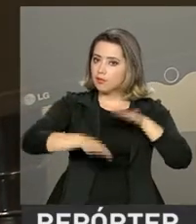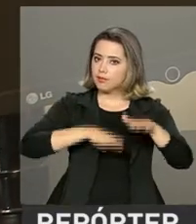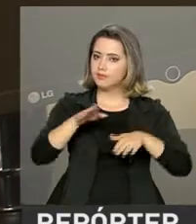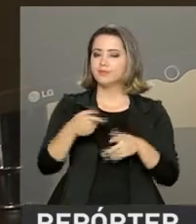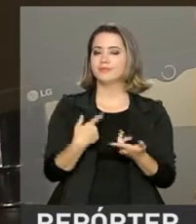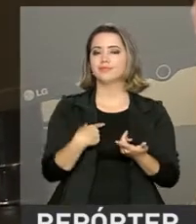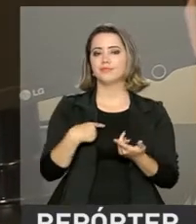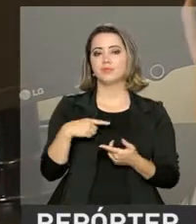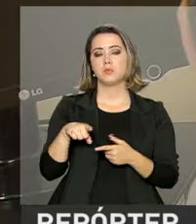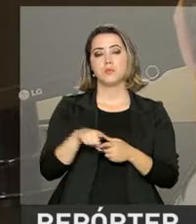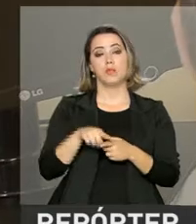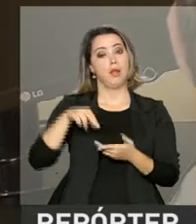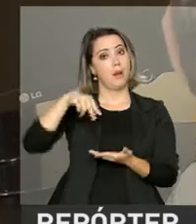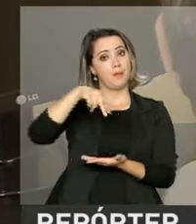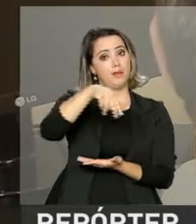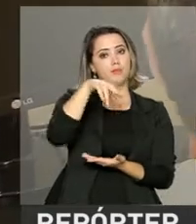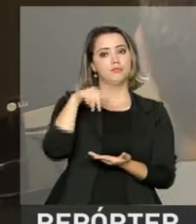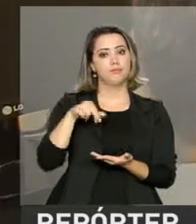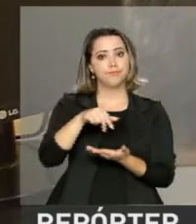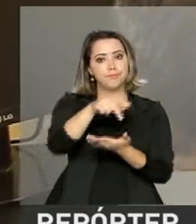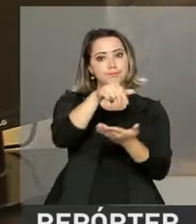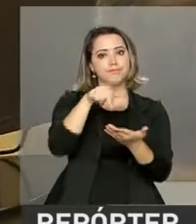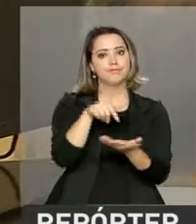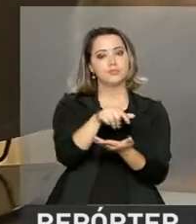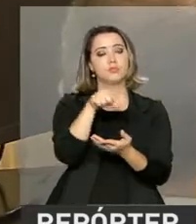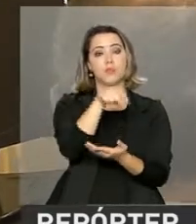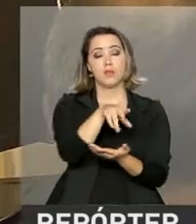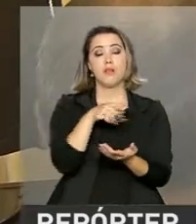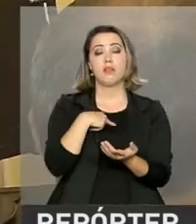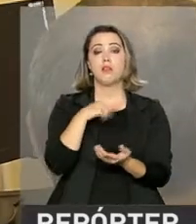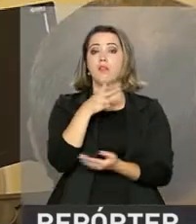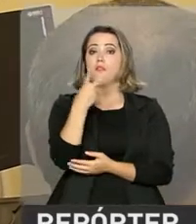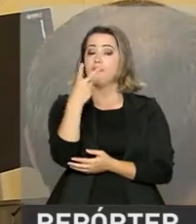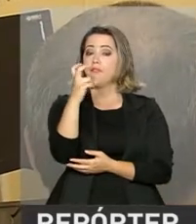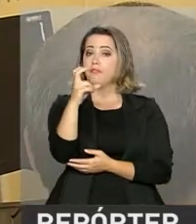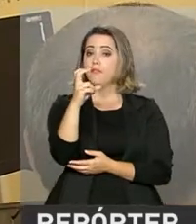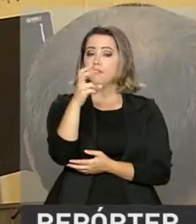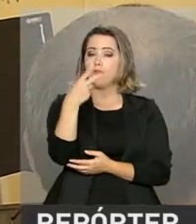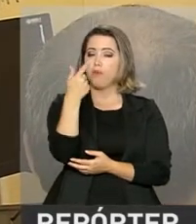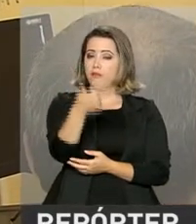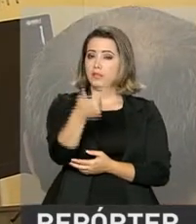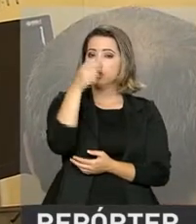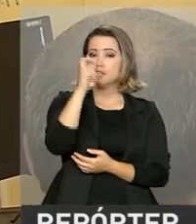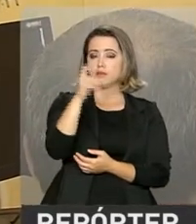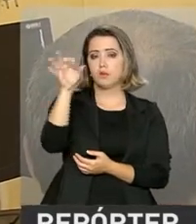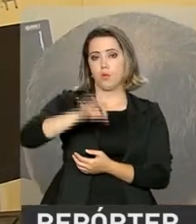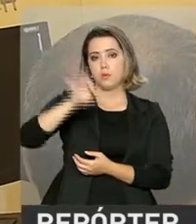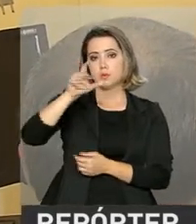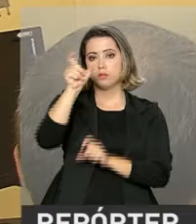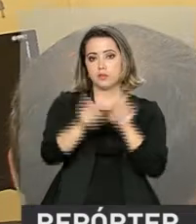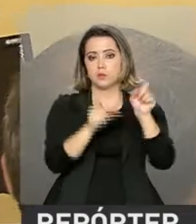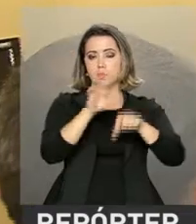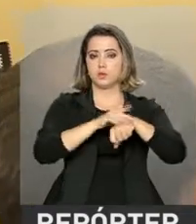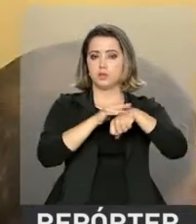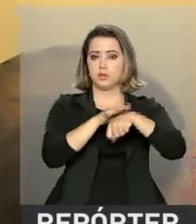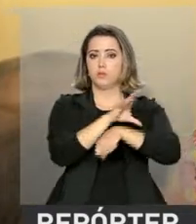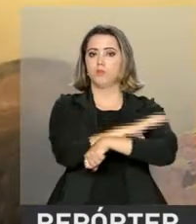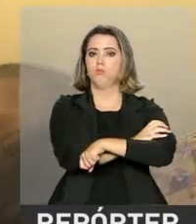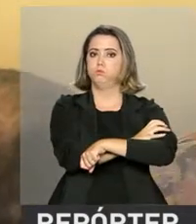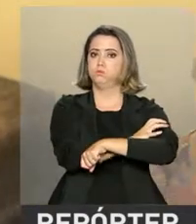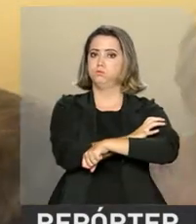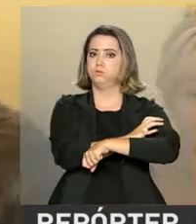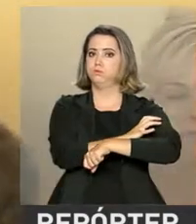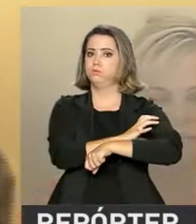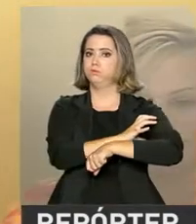grupo formado por 25% da população adulta brasileira, os hipertensos. De acordo com pesquisa divulgada pelo Ministério da